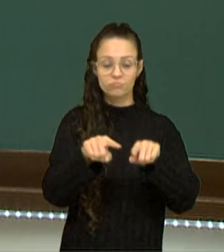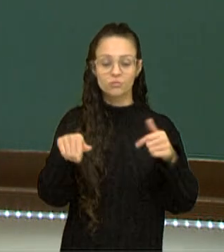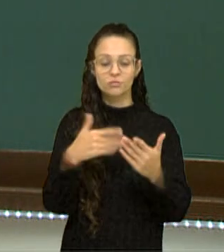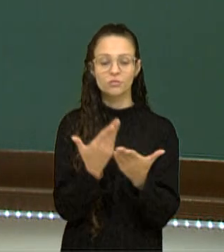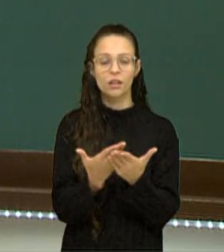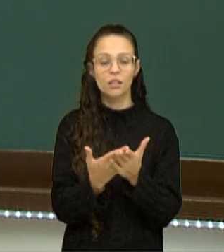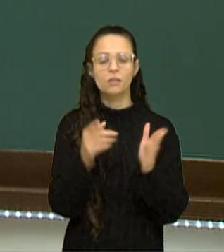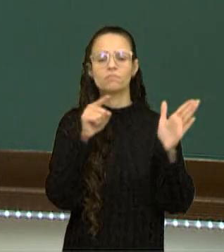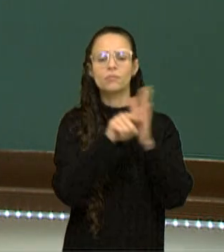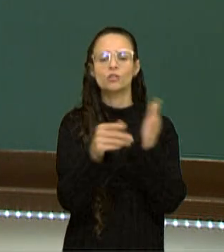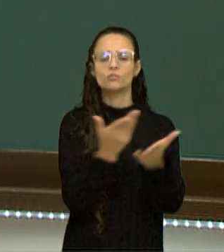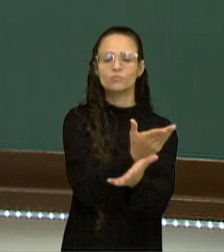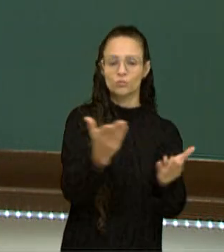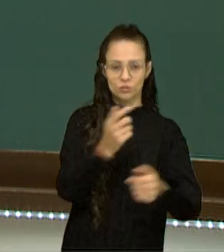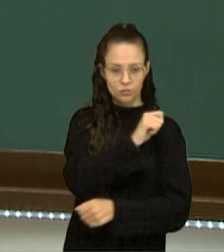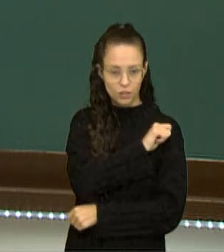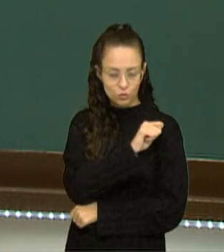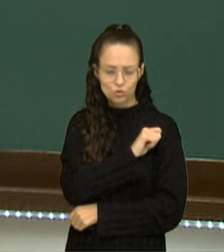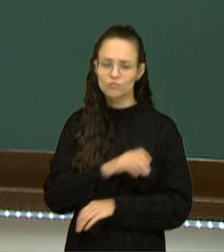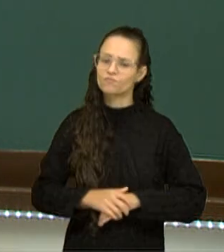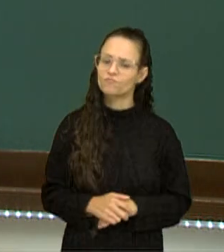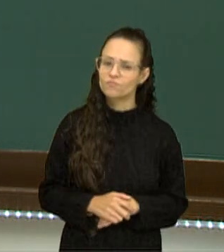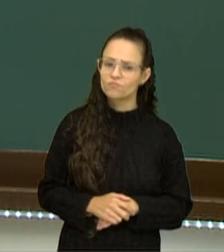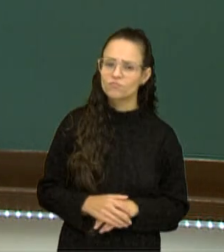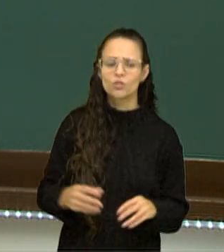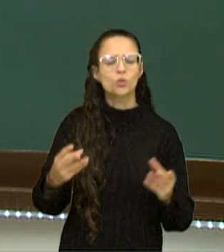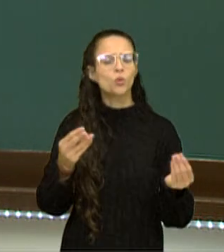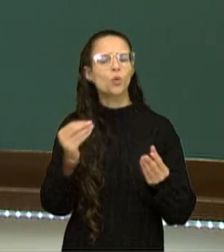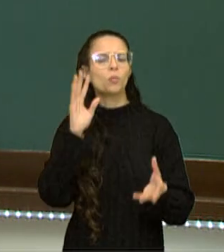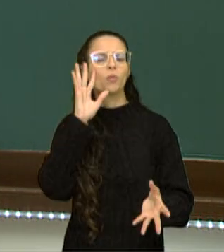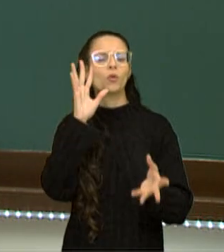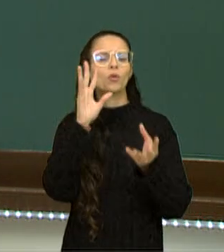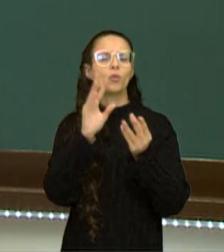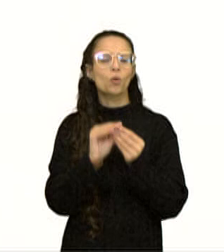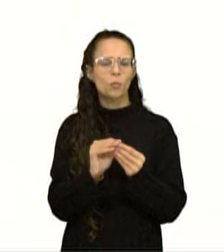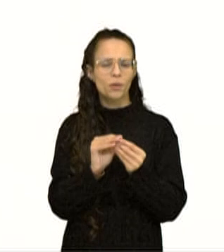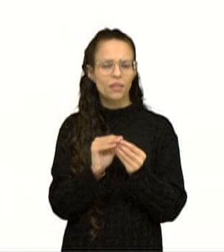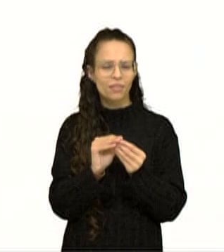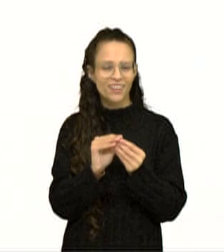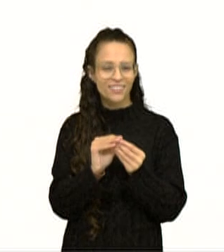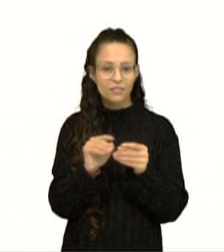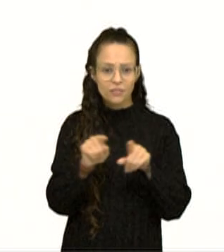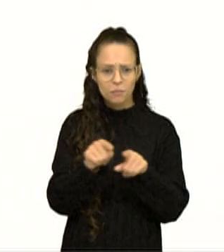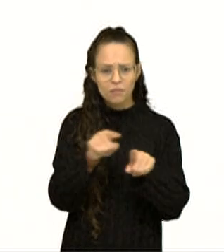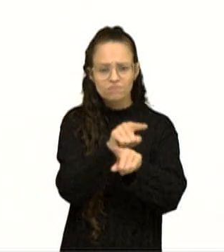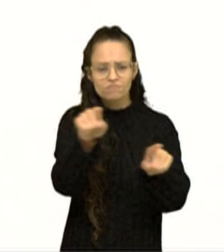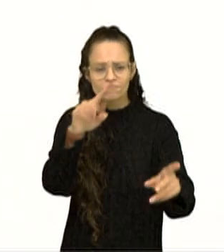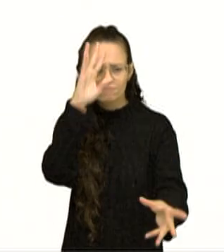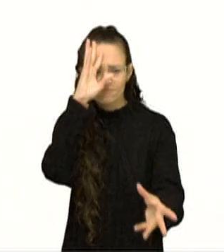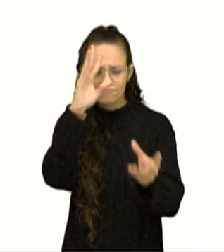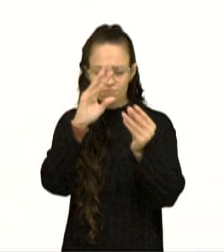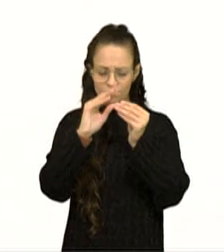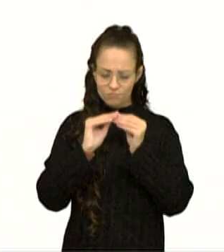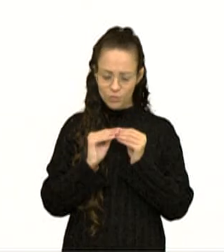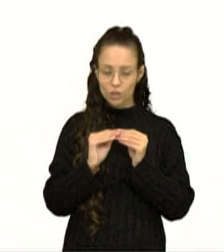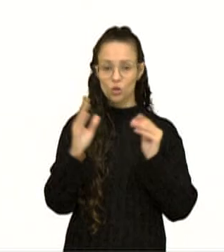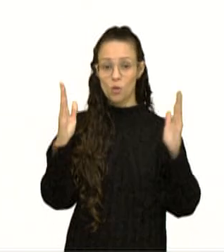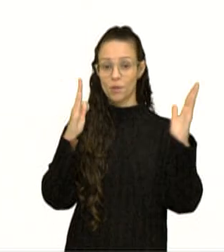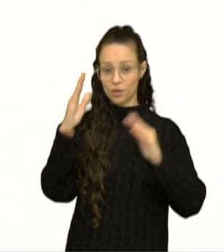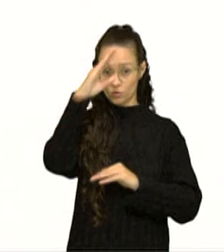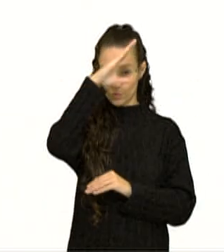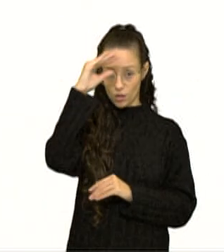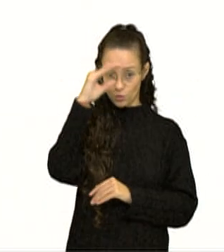perguntou para os seus alunos como compreender e ser compreendido na adolescência.